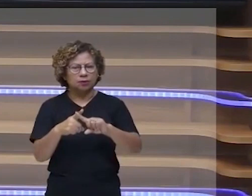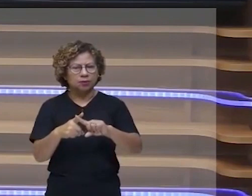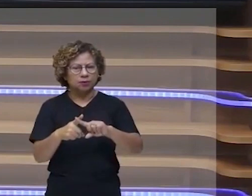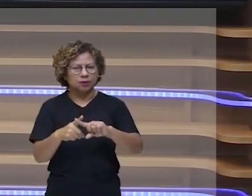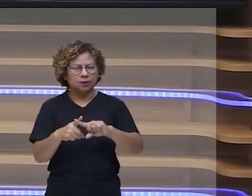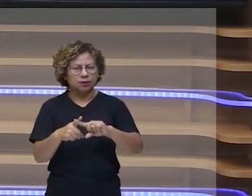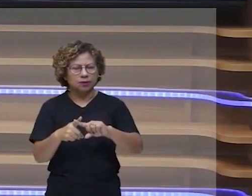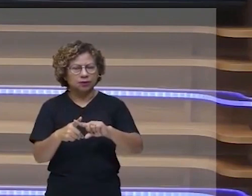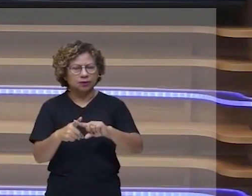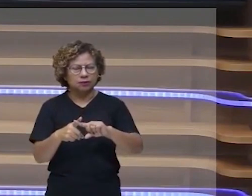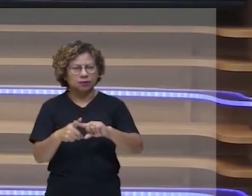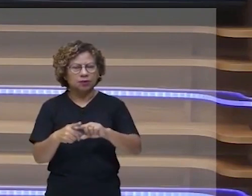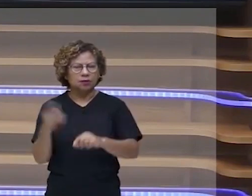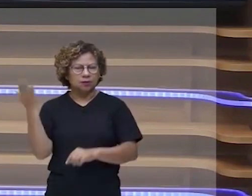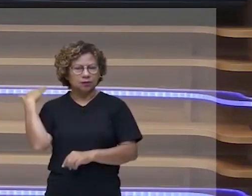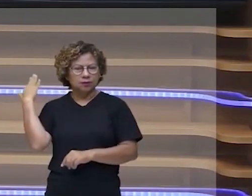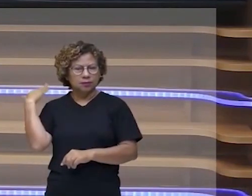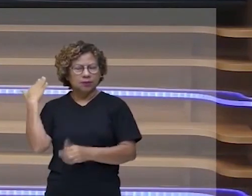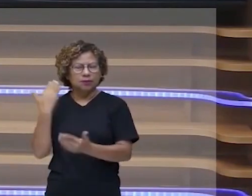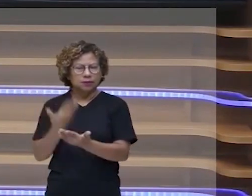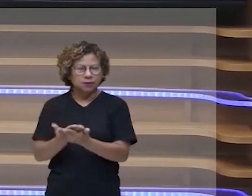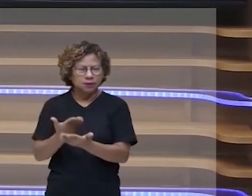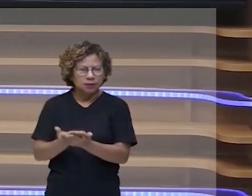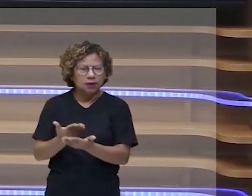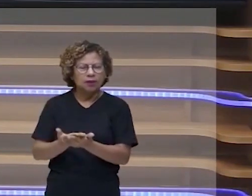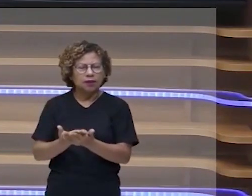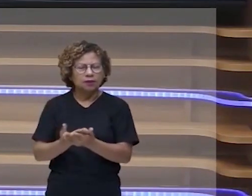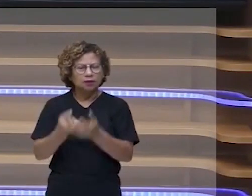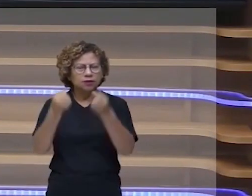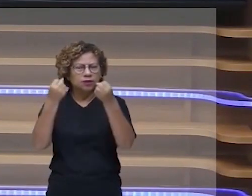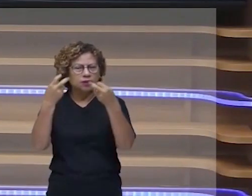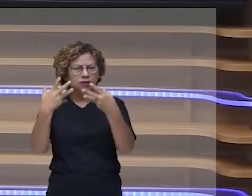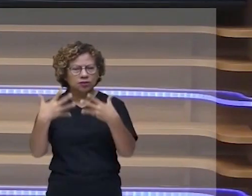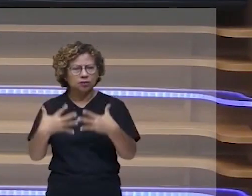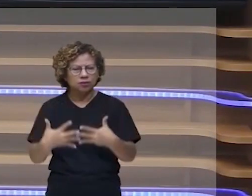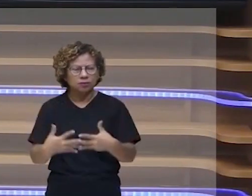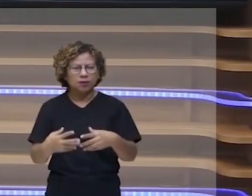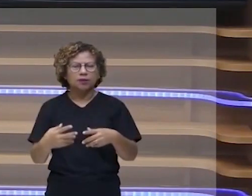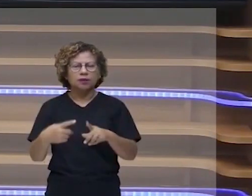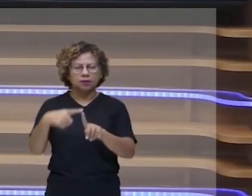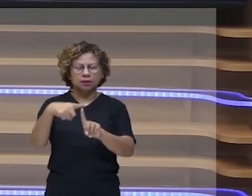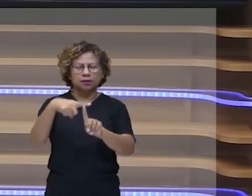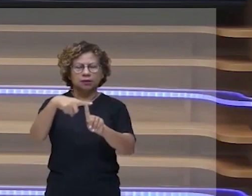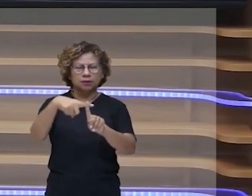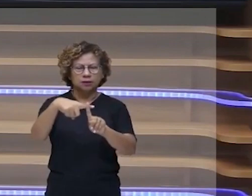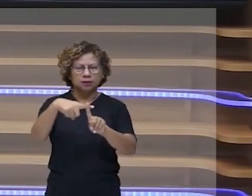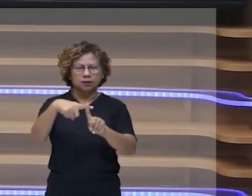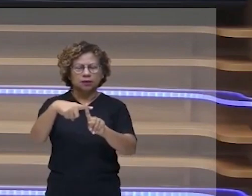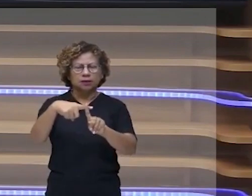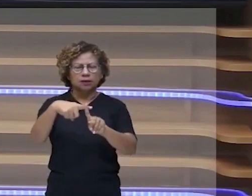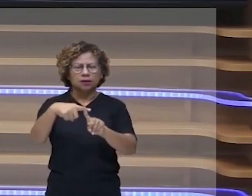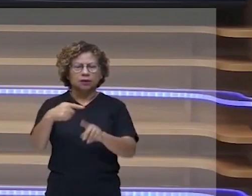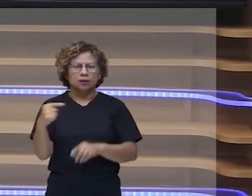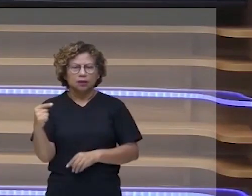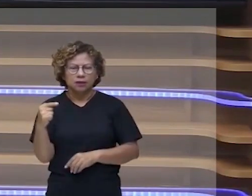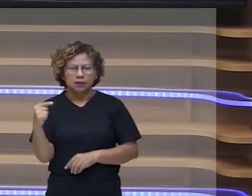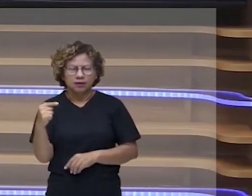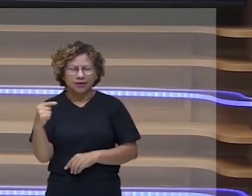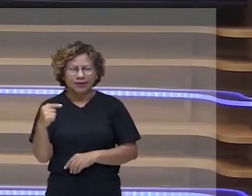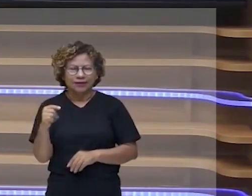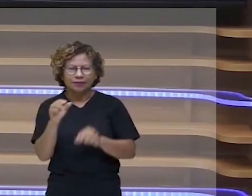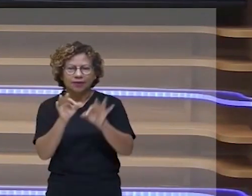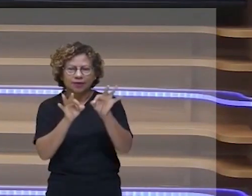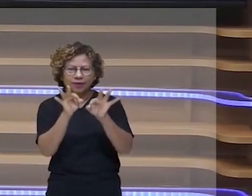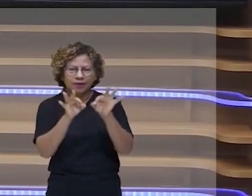os elementos que integram a soma e a subtração. Vocês se recordam? Nós temos lá na adição as parcelas e o total,